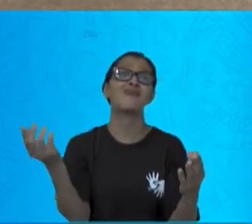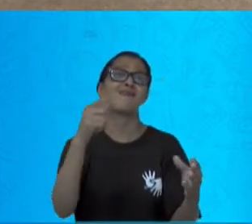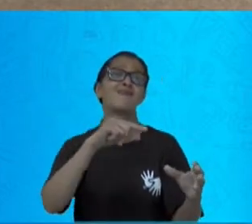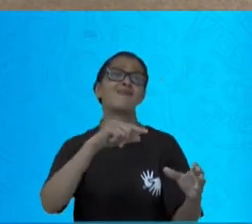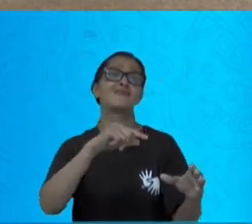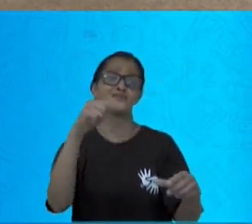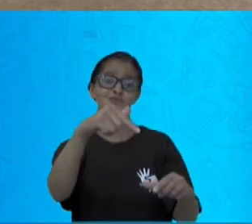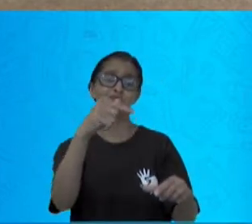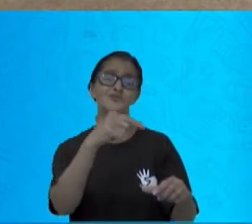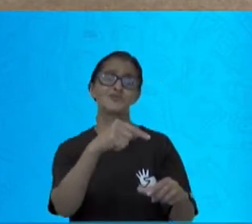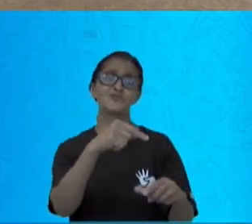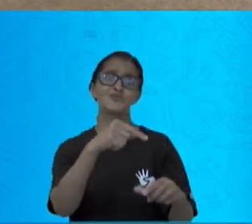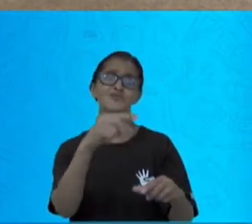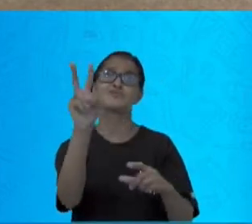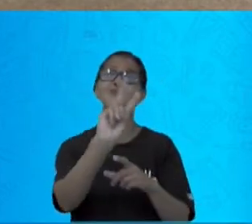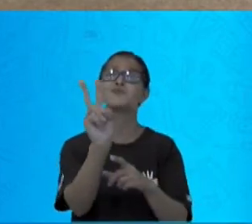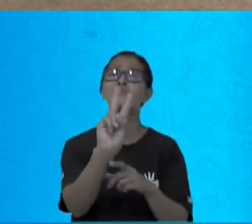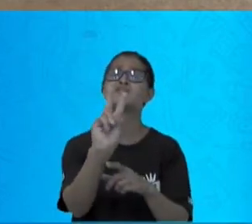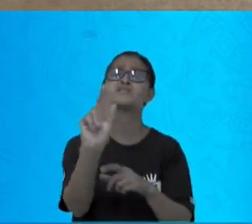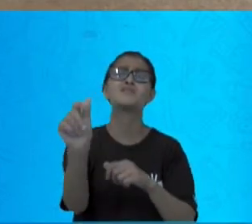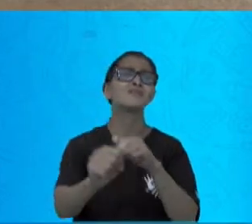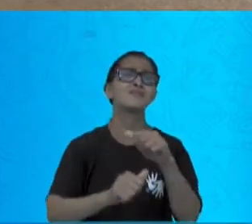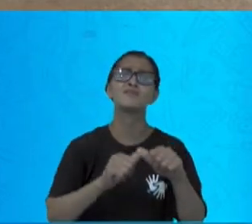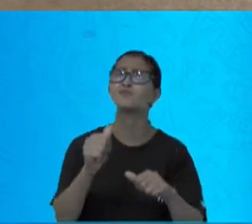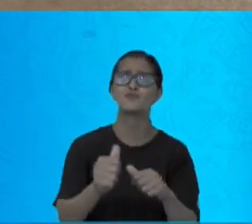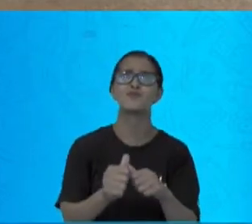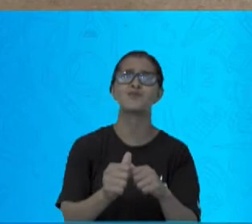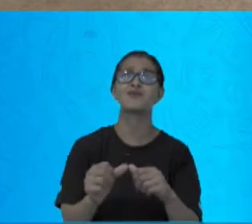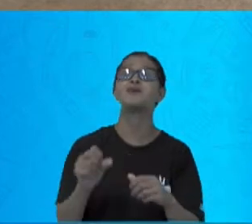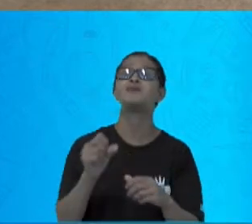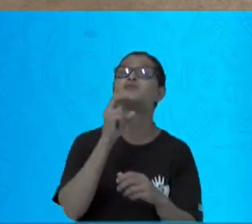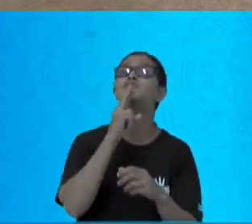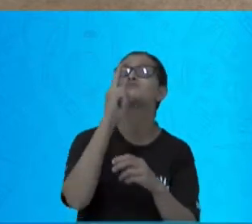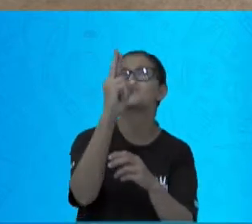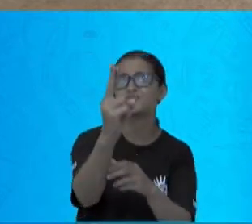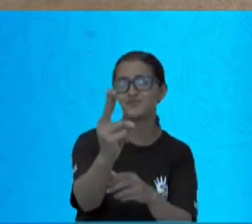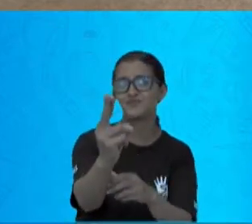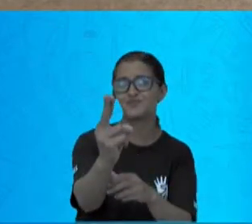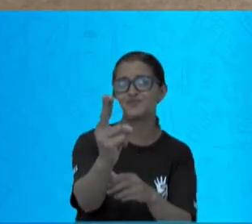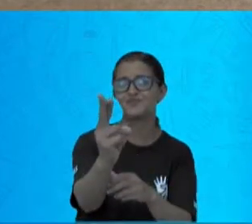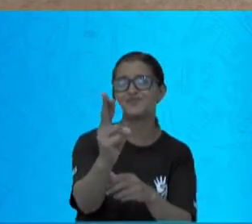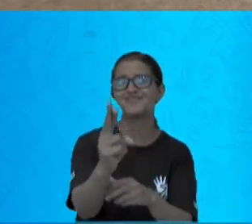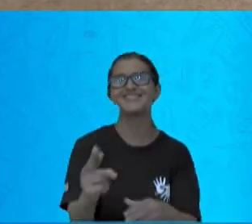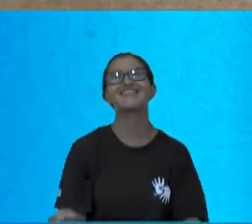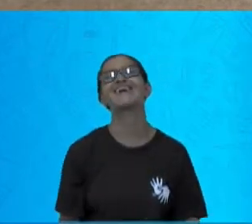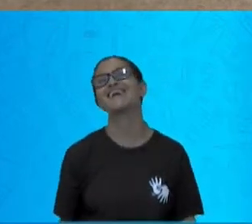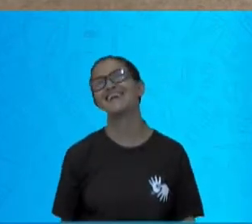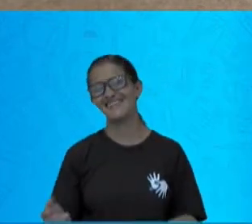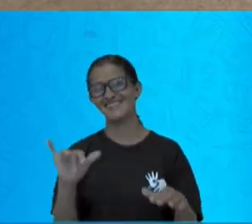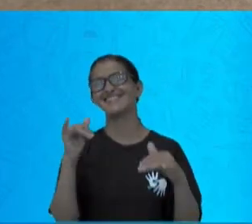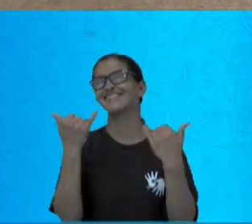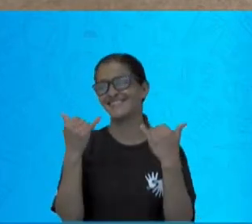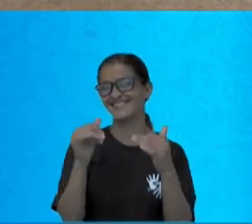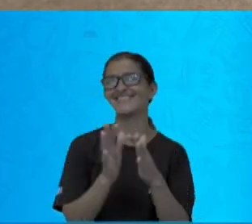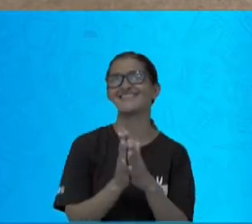produto. Há um trocadilho aí para você. A ordem dos tratores não altera o viaduto. Tem aluno que memoriza